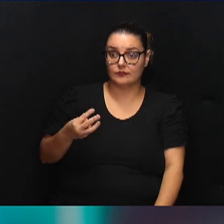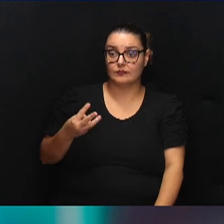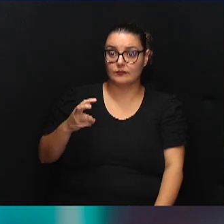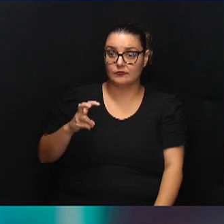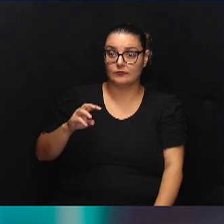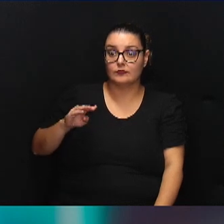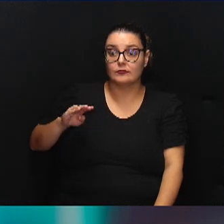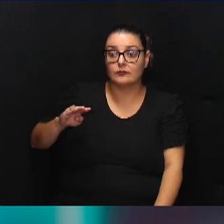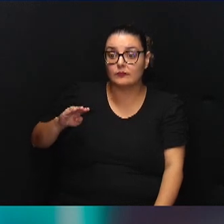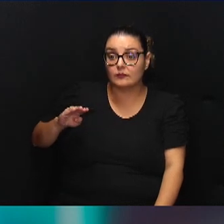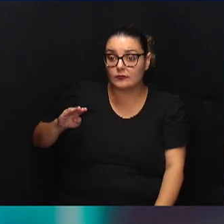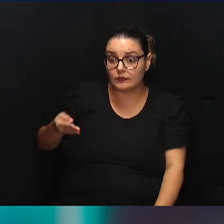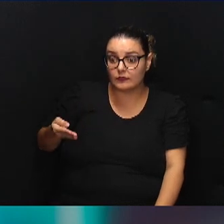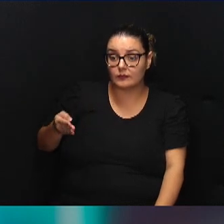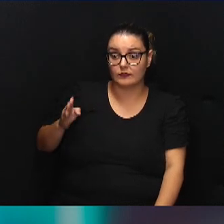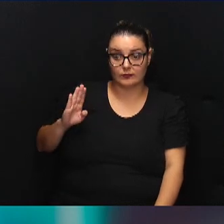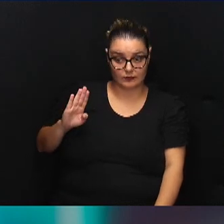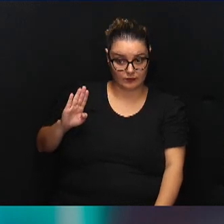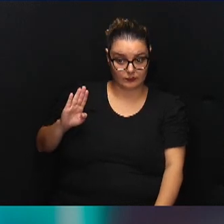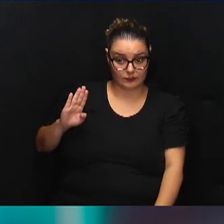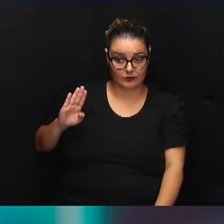27,35 bilhões de reais.